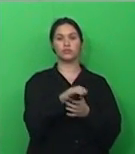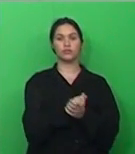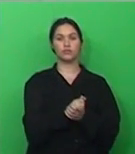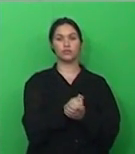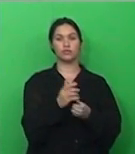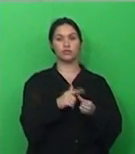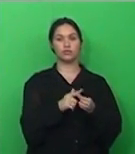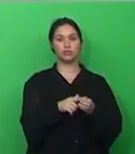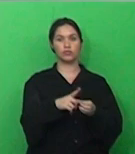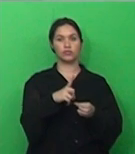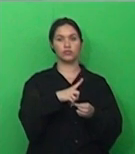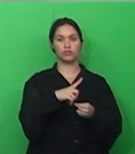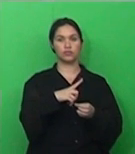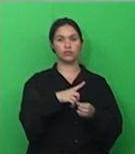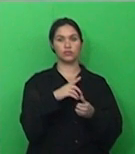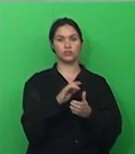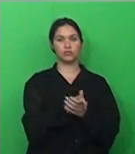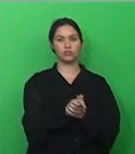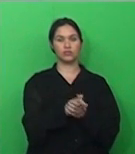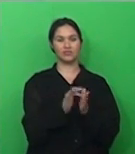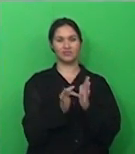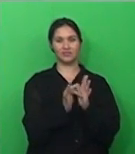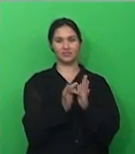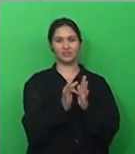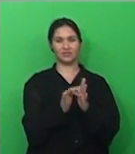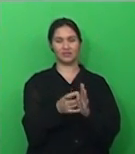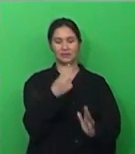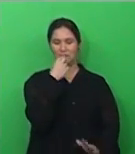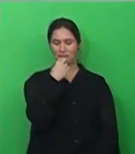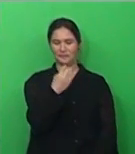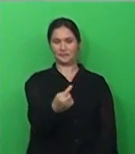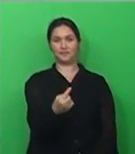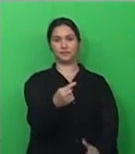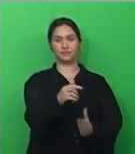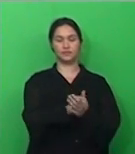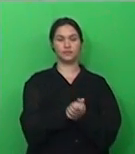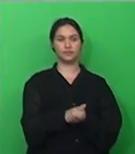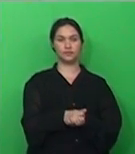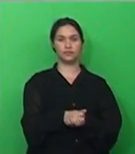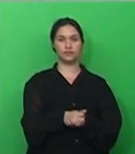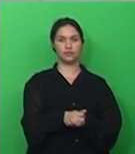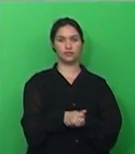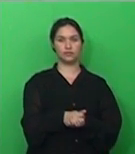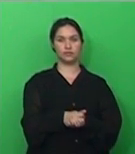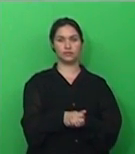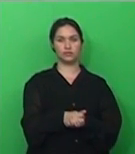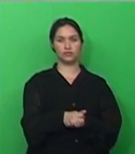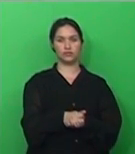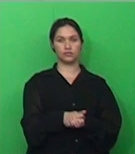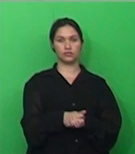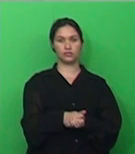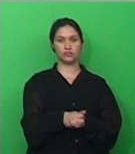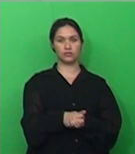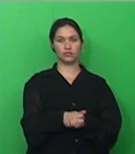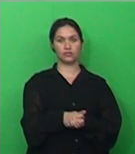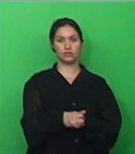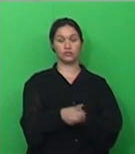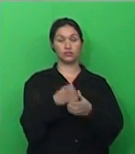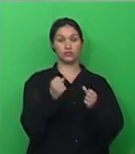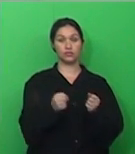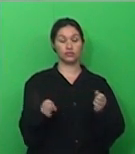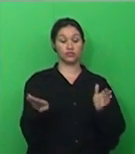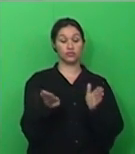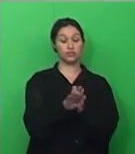aquelas feirinhas, o esgoto, o mau cheiro, o odor, e por isso pode chegar também aqui no município de Criciúma. Temos